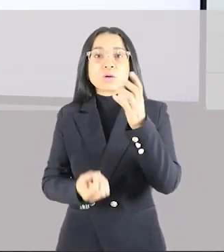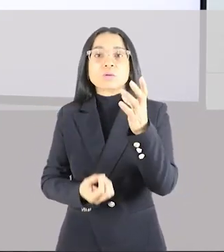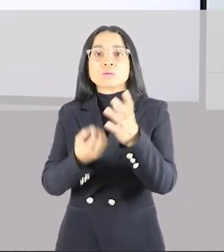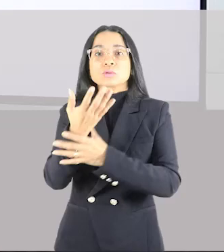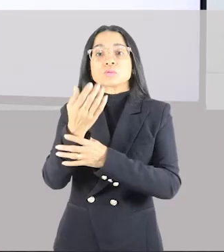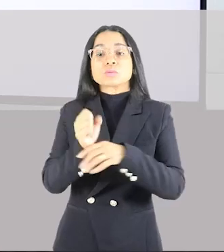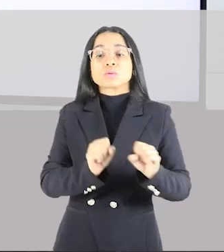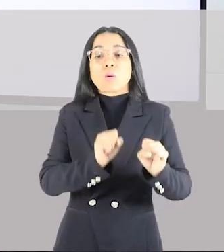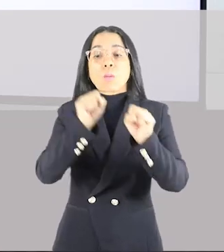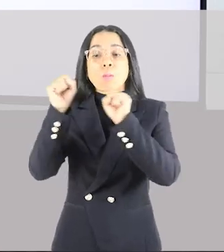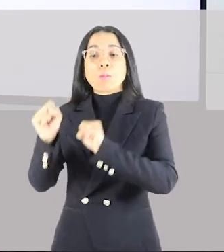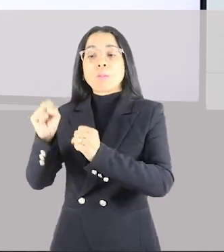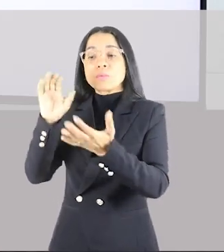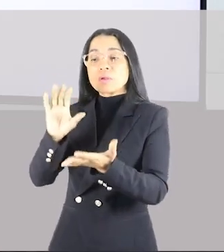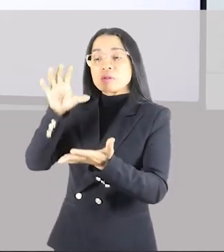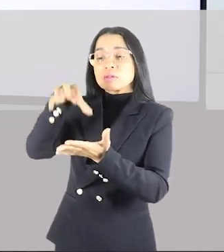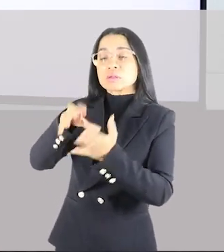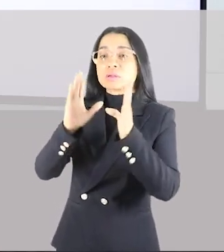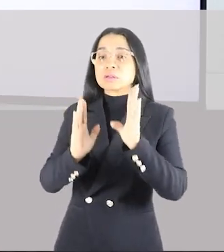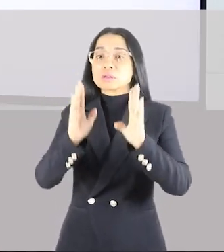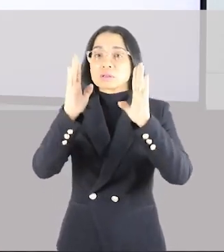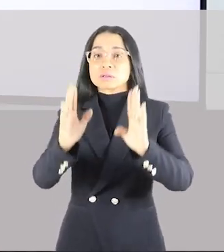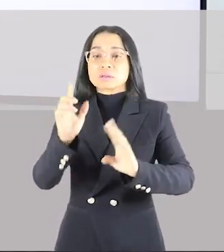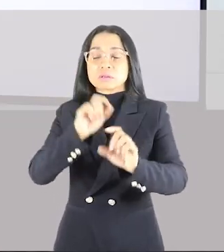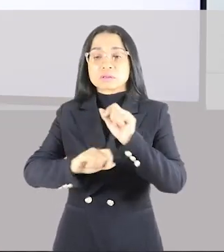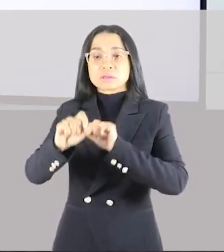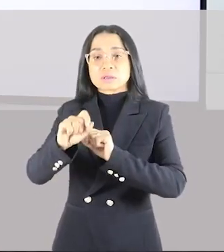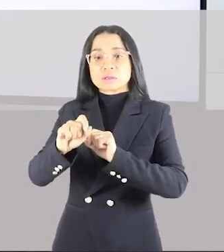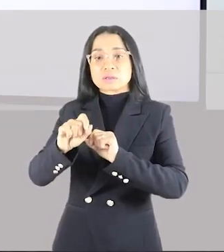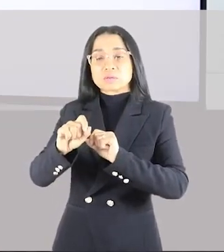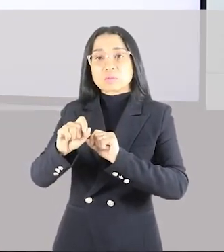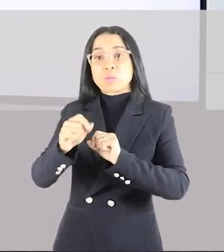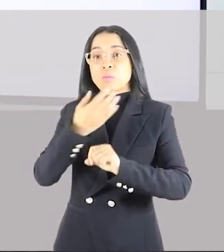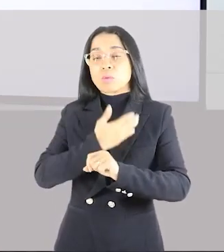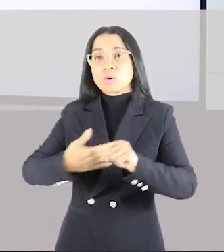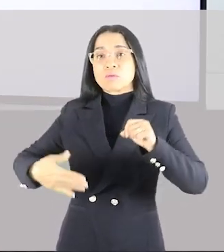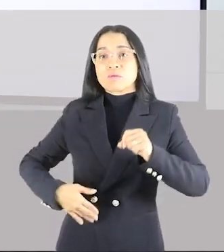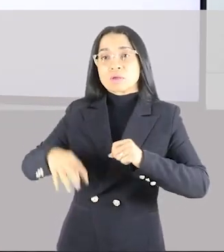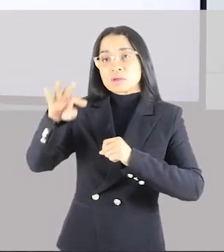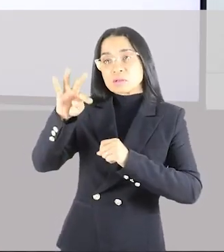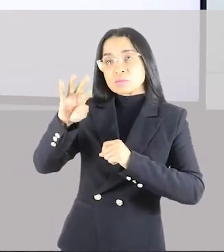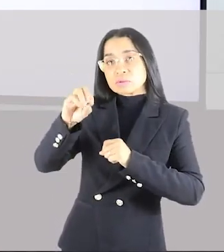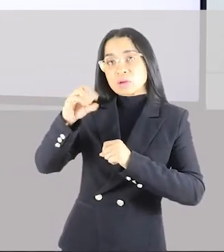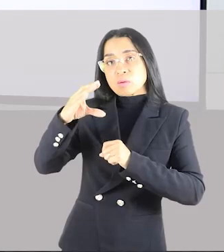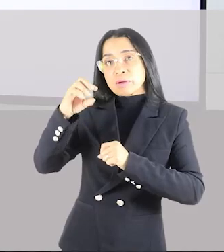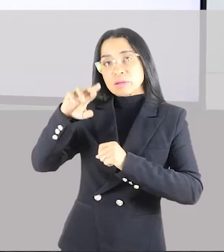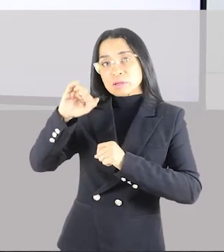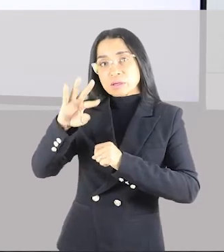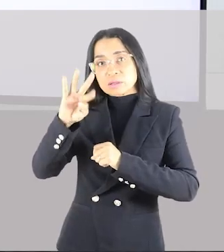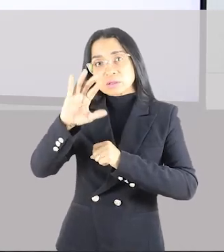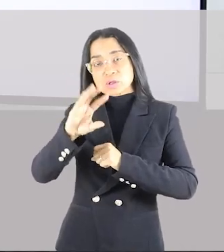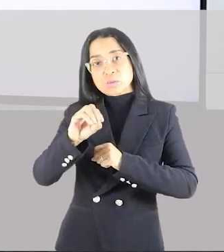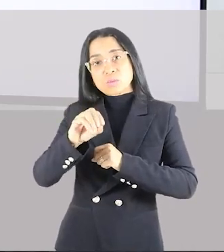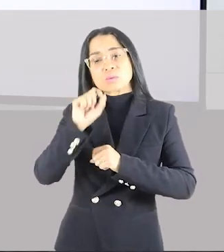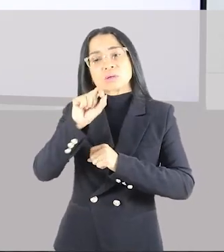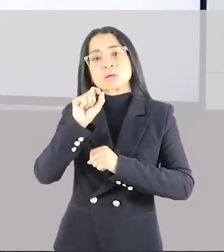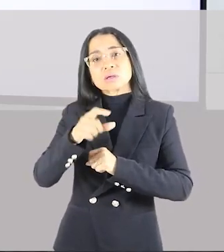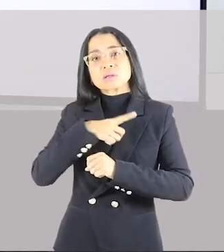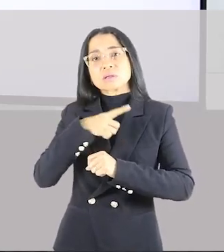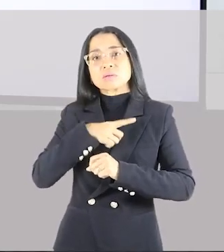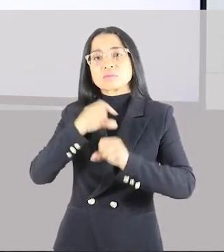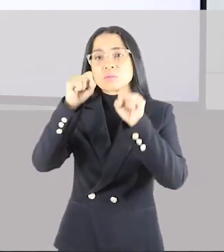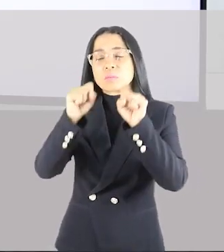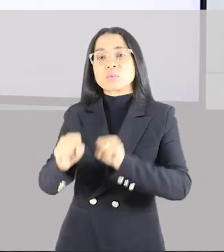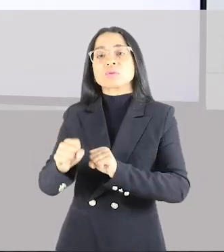poder centralizado, um Estado teocrático. Ou seja, quem está no poder, que era o faraó,